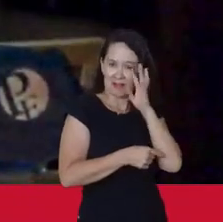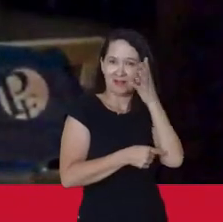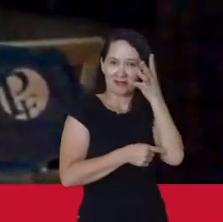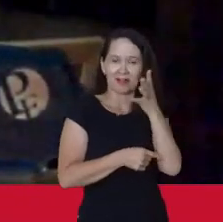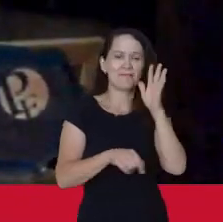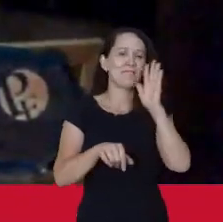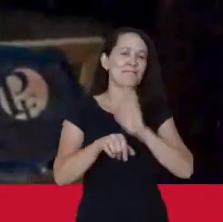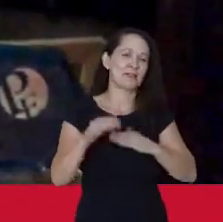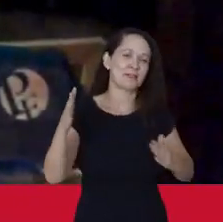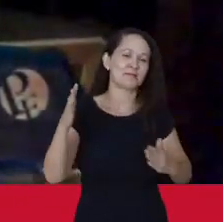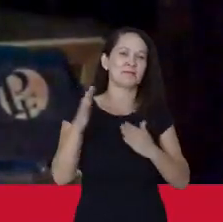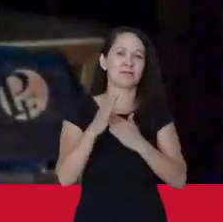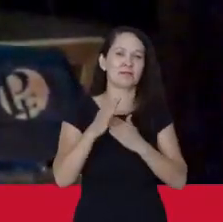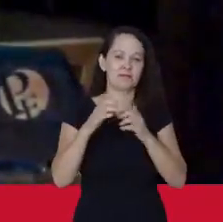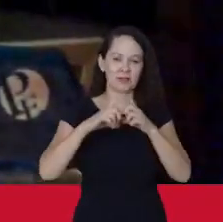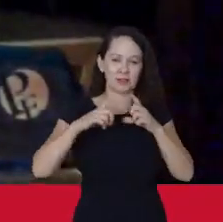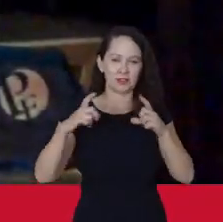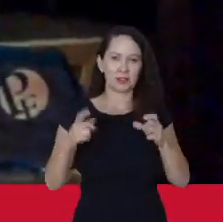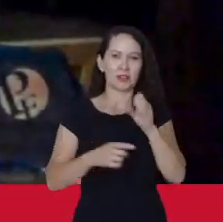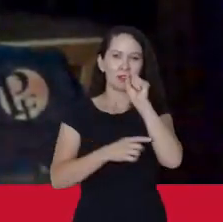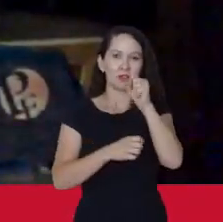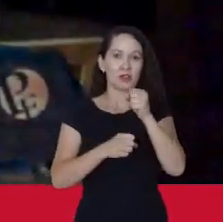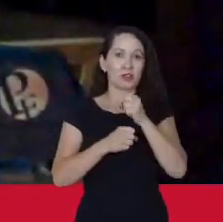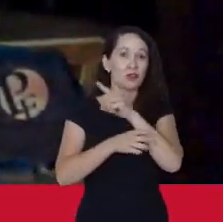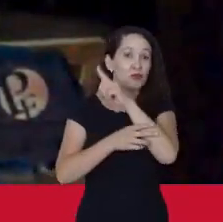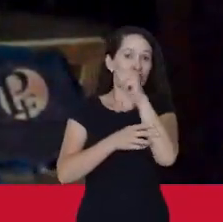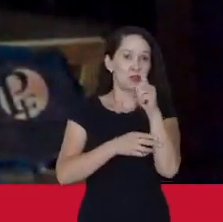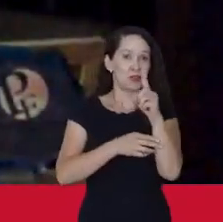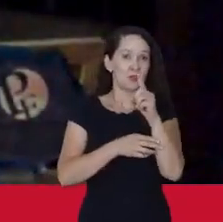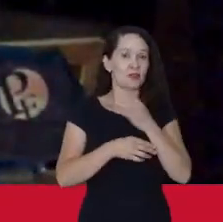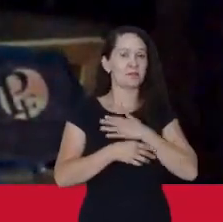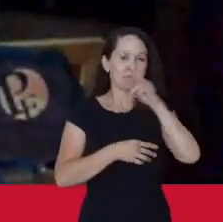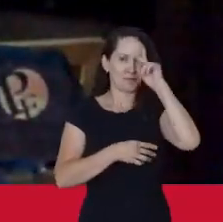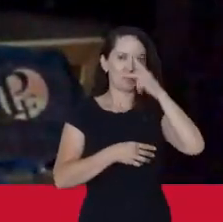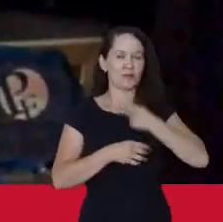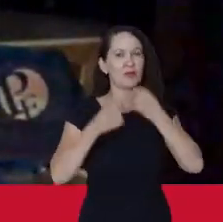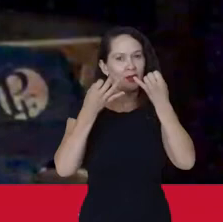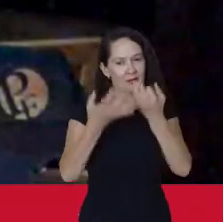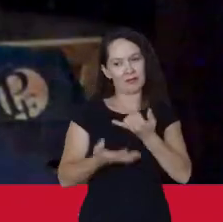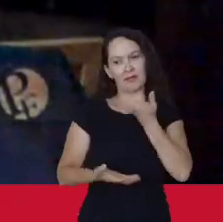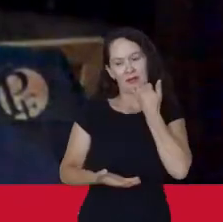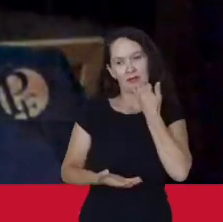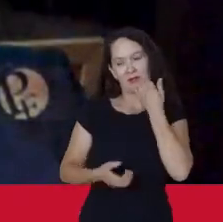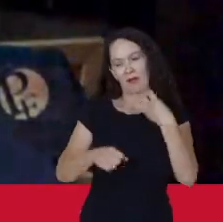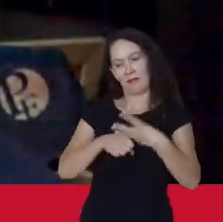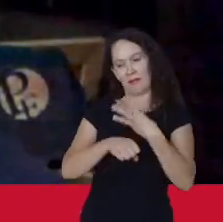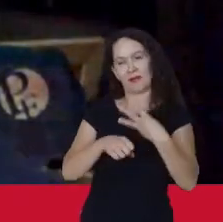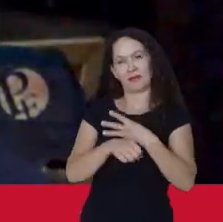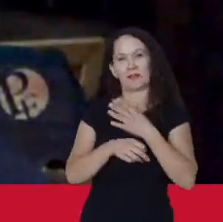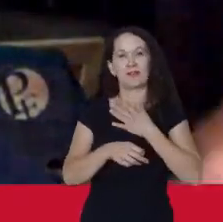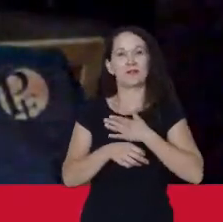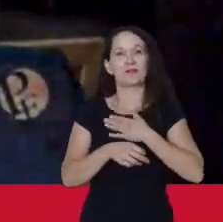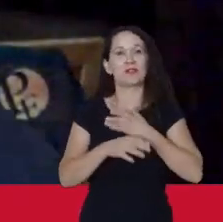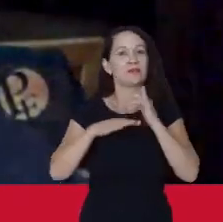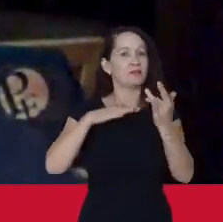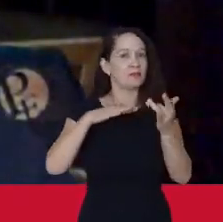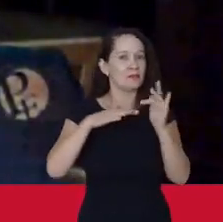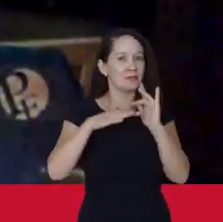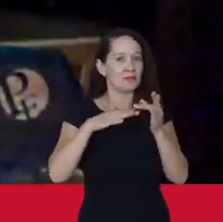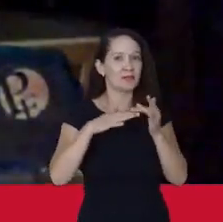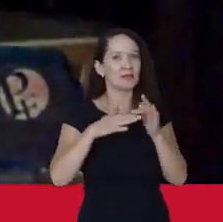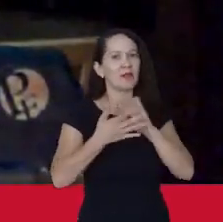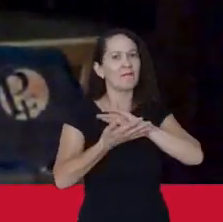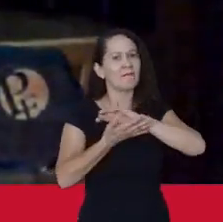mais tem impacto. Ele cresceu muito nos últimos dias, eu falo pelo meu celular, o meu WhatsApp, as minhas redes sociais, eu vi um